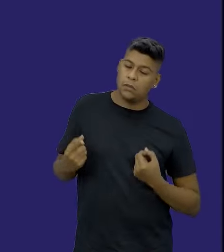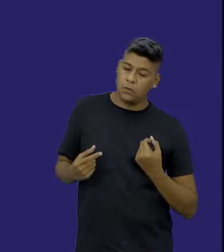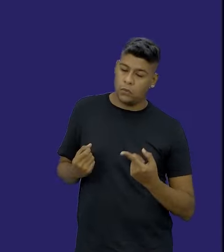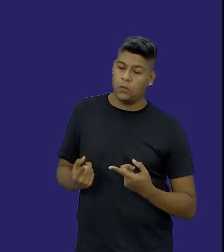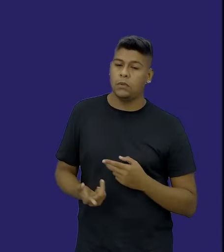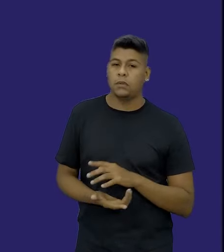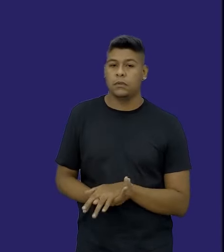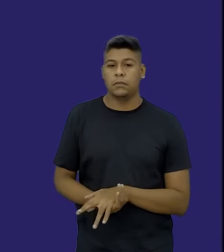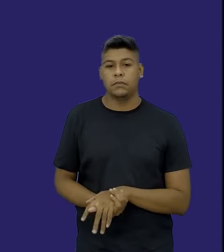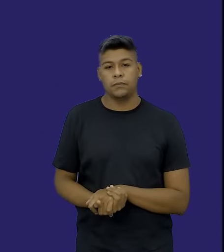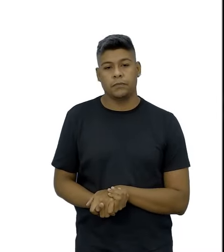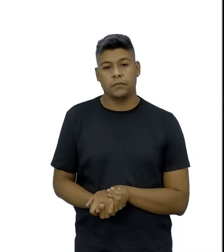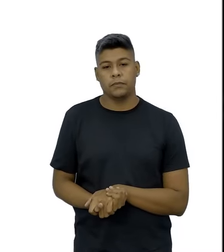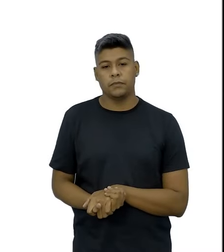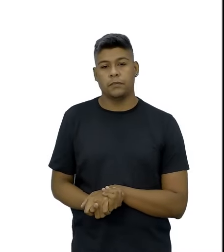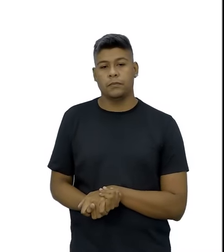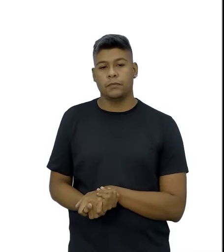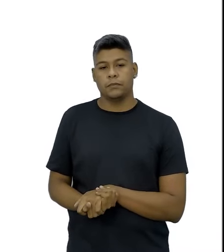delas.